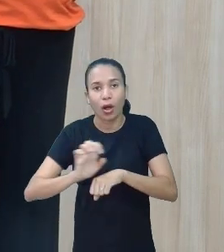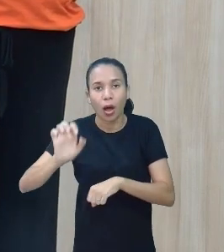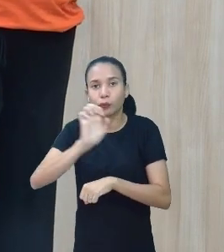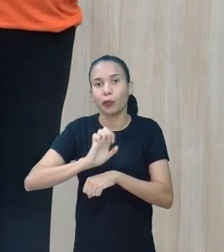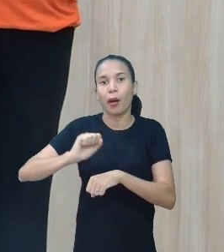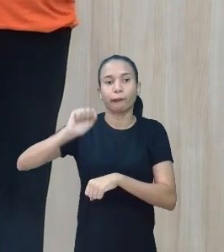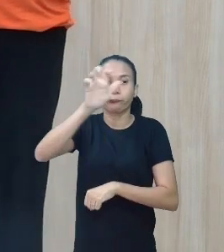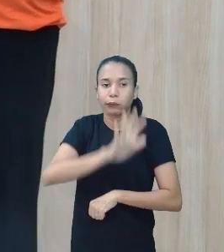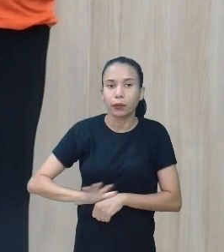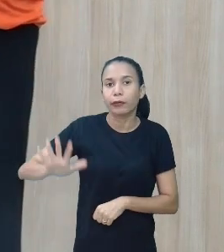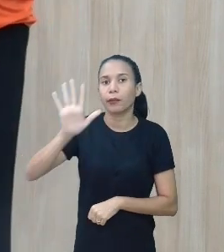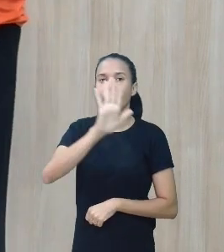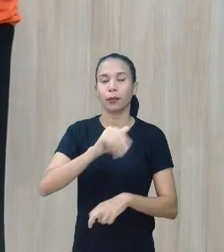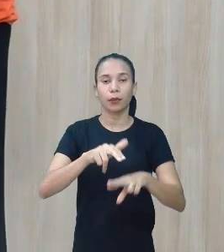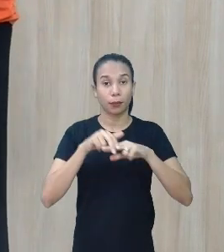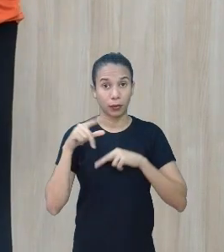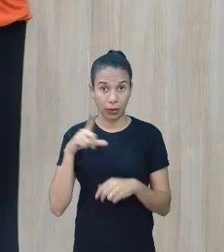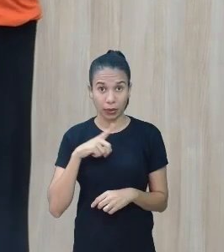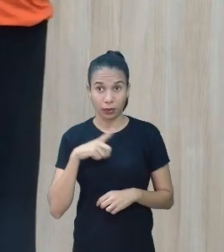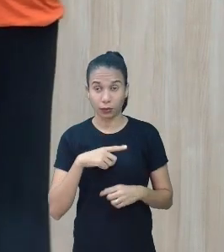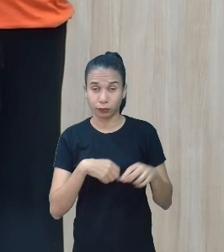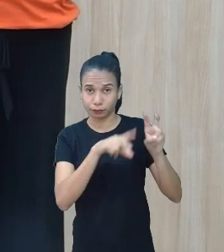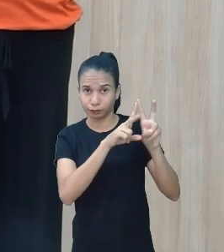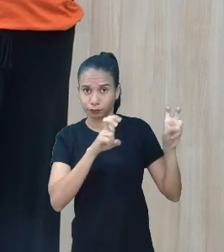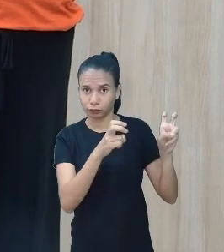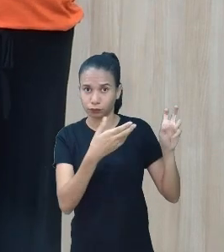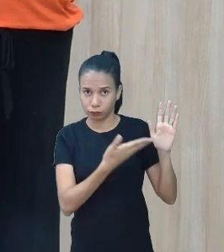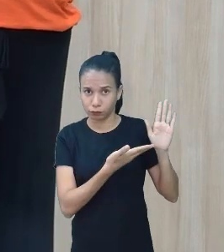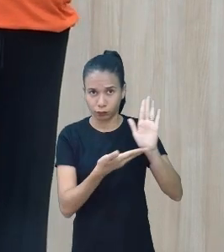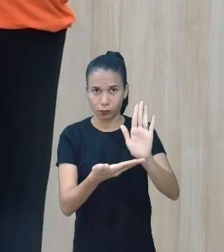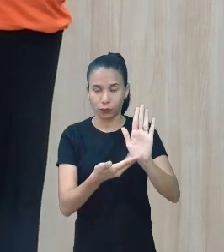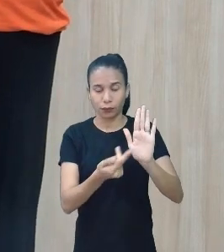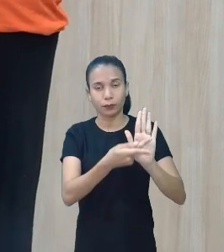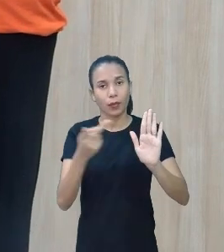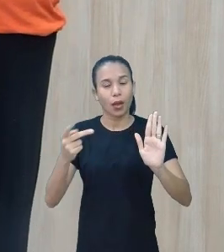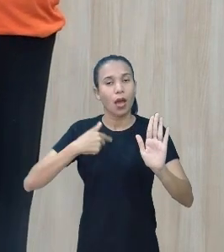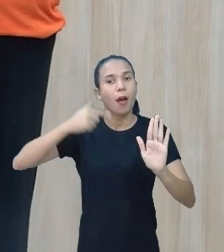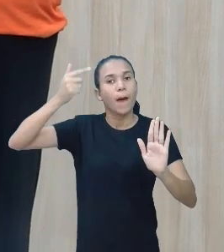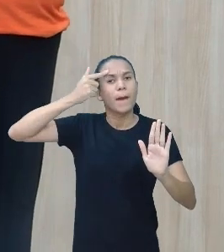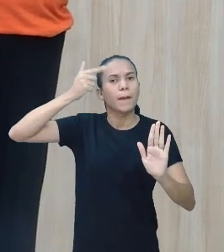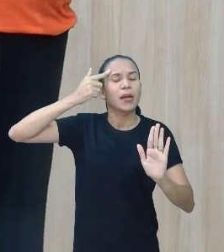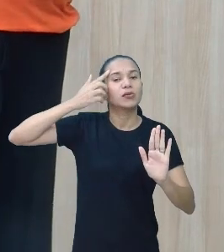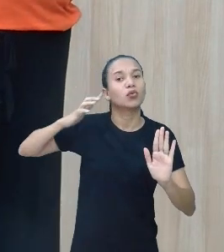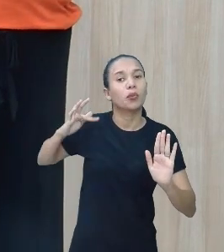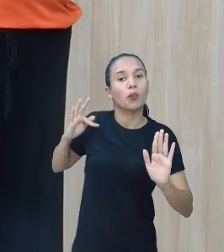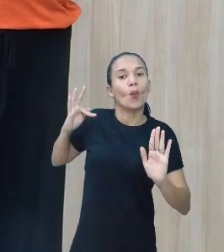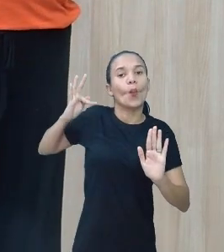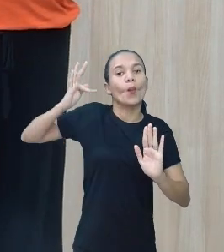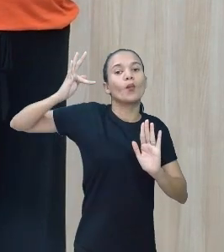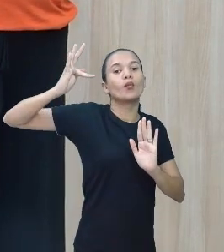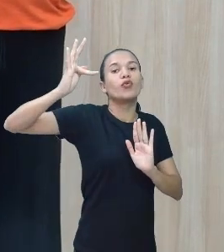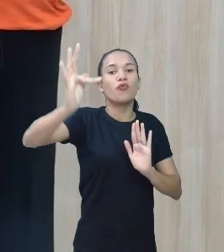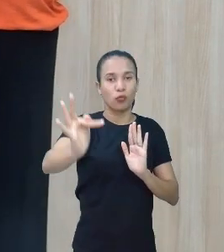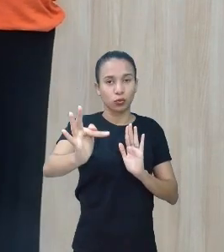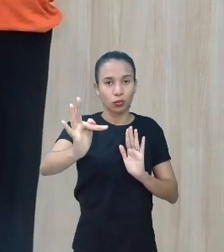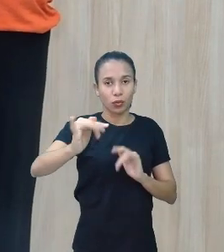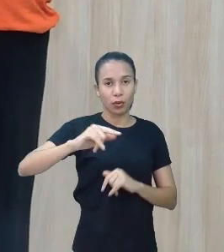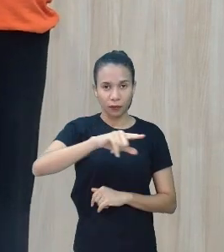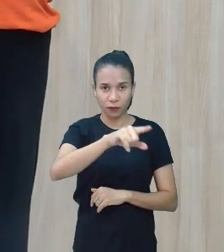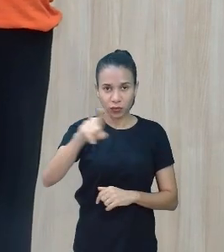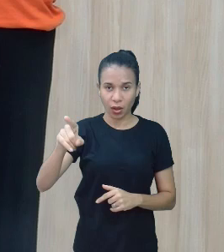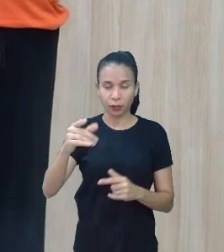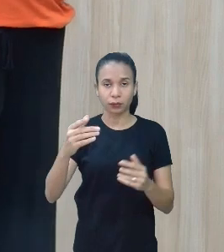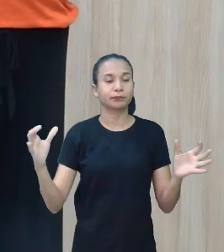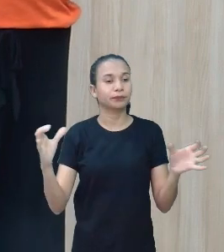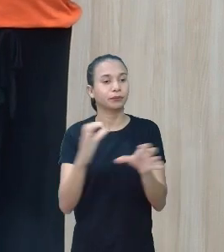estaduais. E quando eu coloco um descritor desse para vocês, eu já vou pensando mais adiante, quando vocês vão